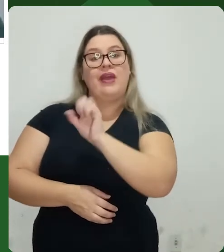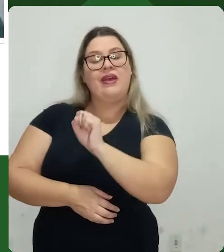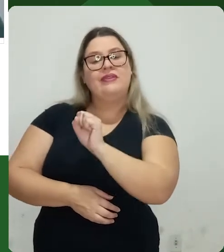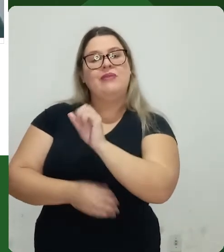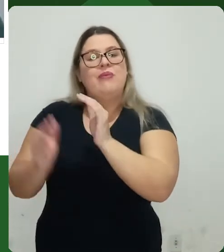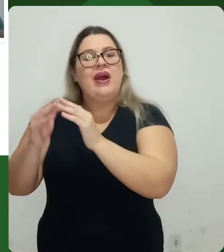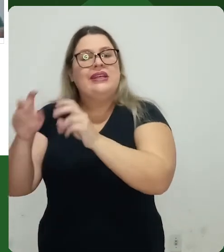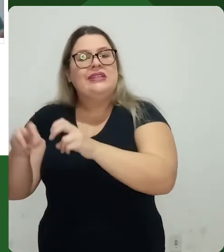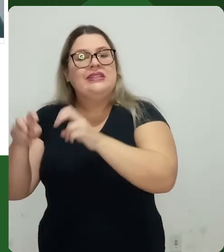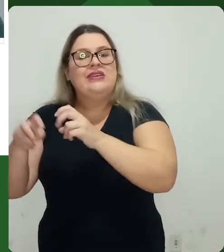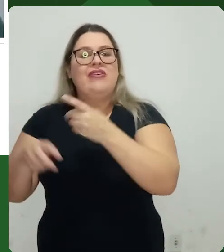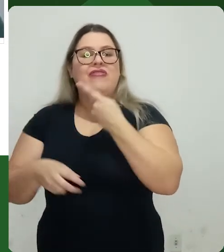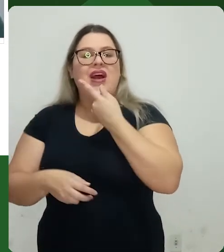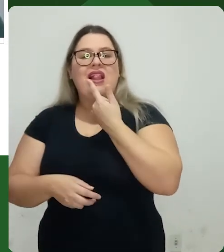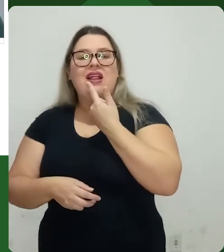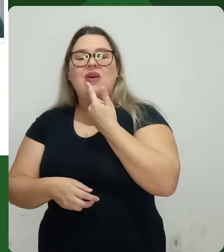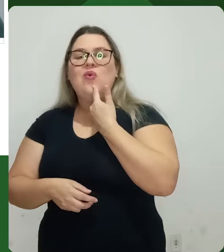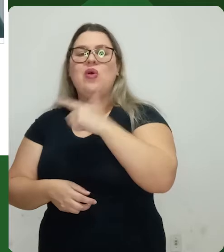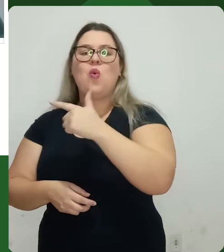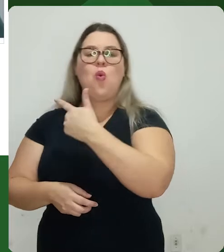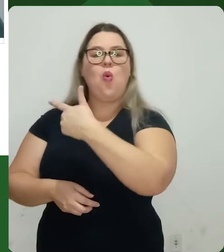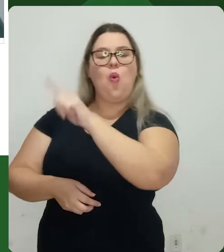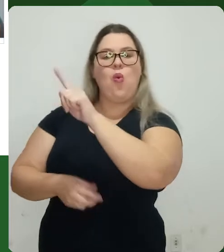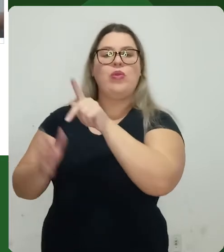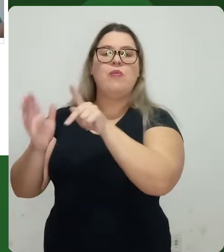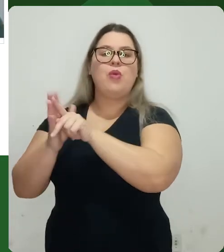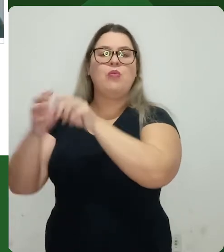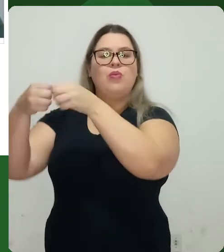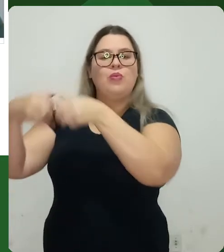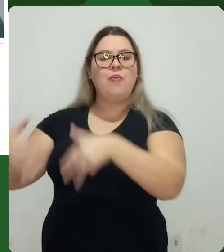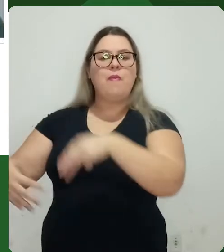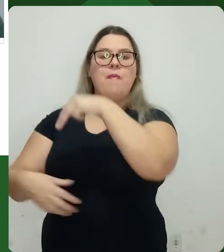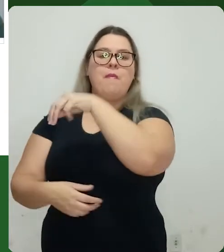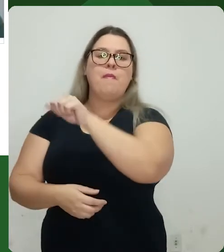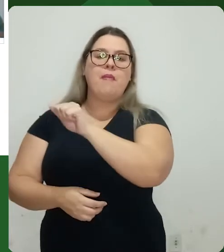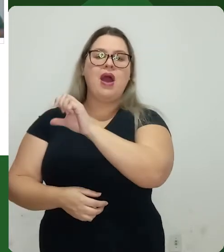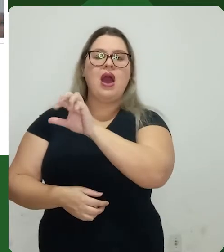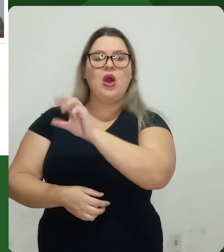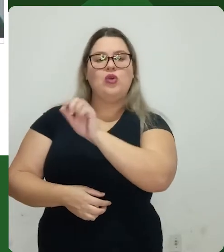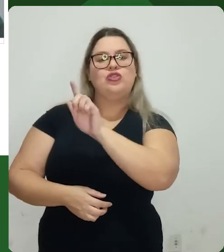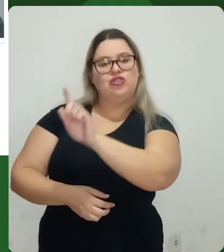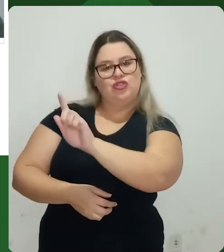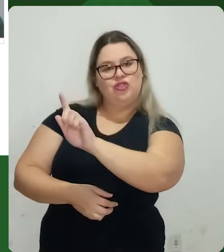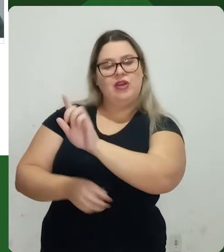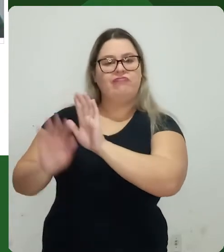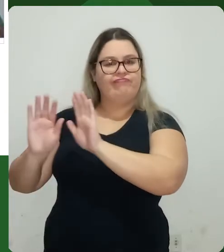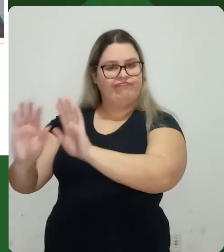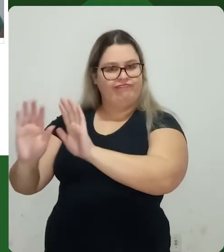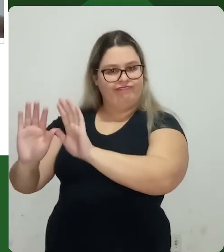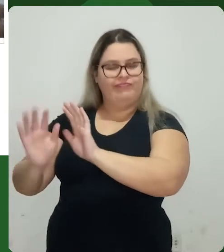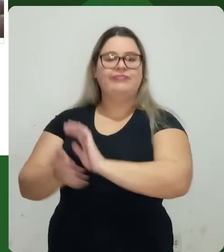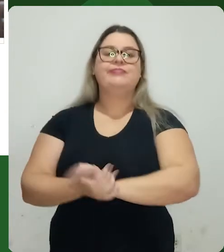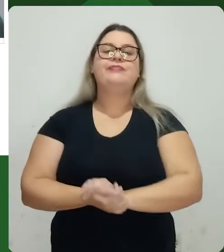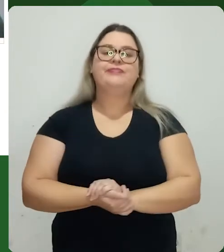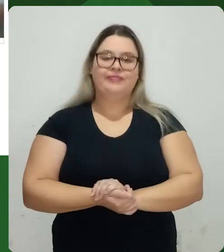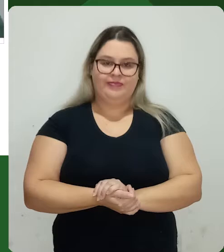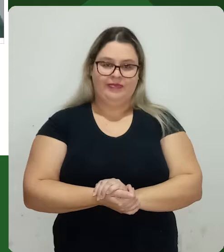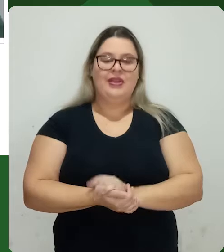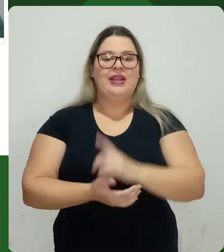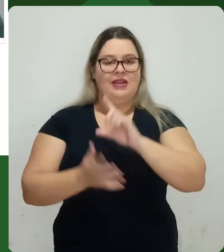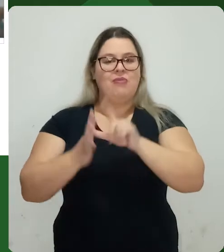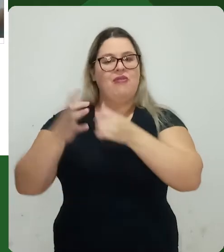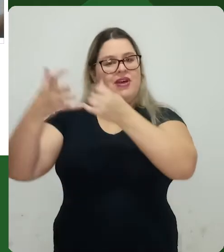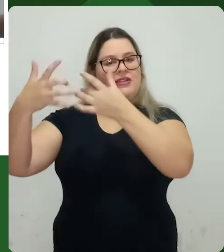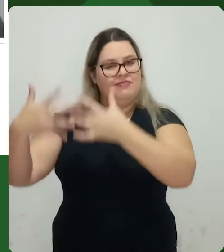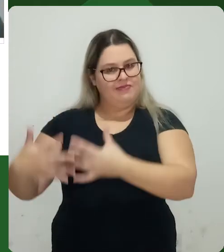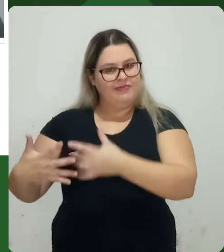floresta, principalmente aqueles que falavam outros idiomas do tronco macro-G, como os botocudos, tarairus, os